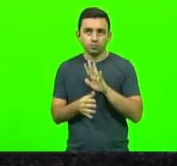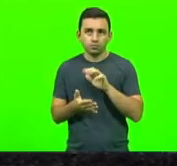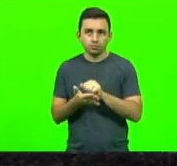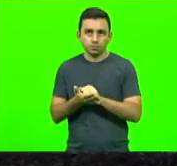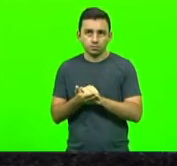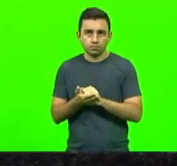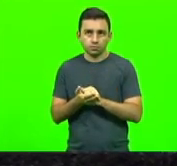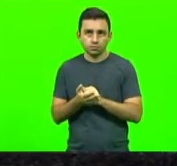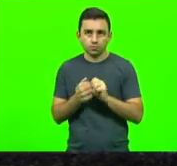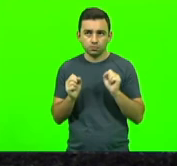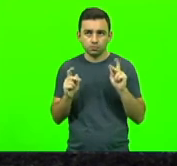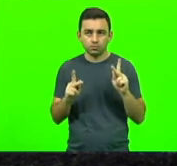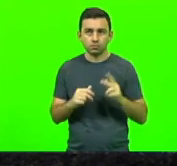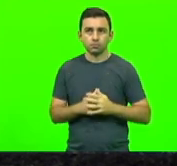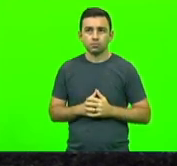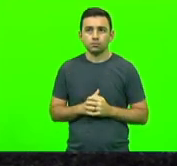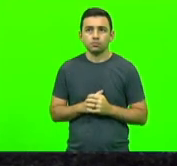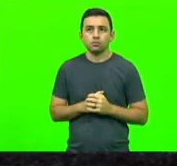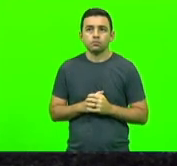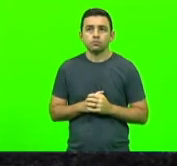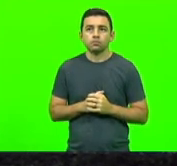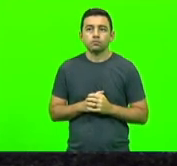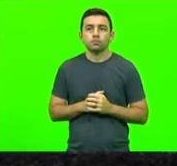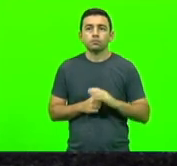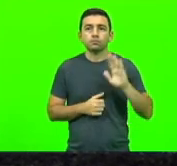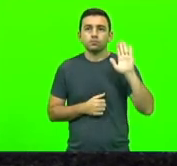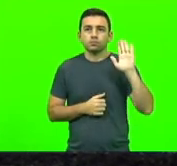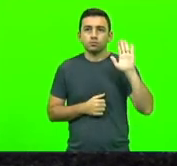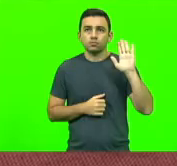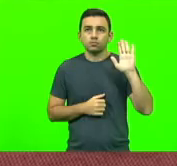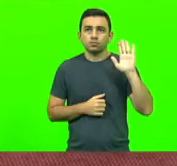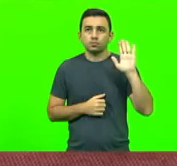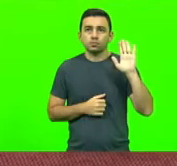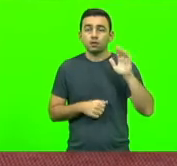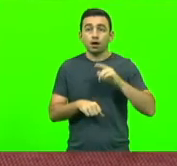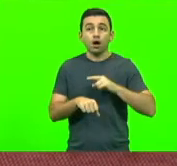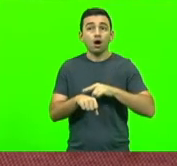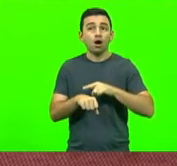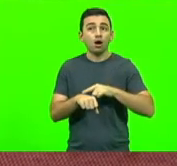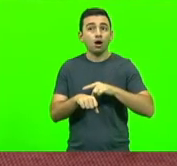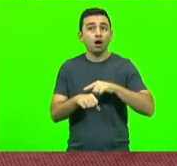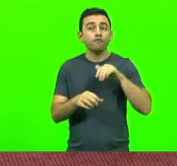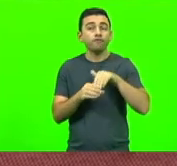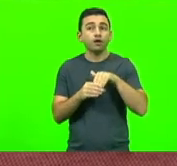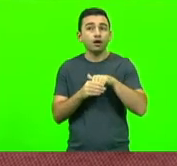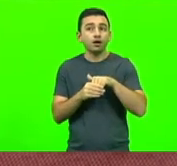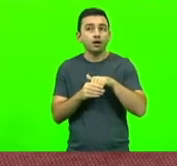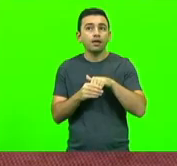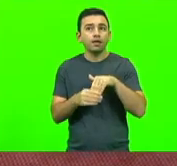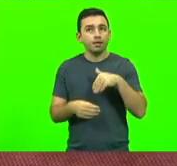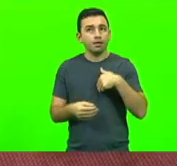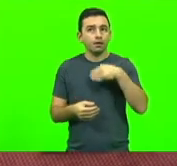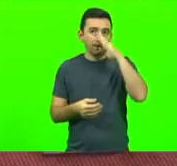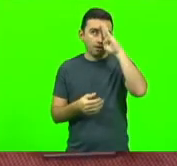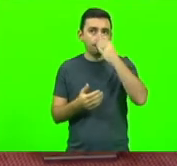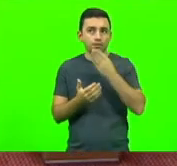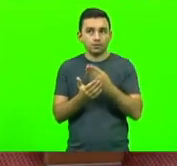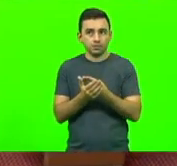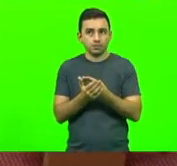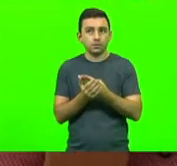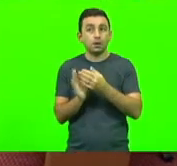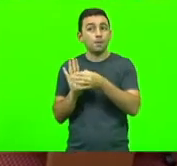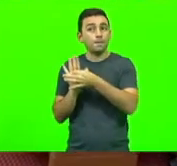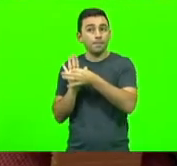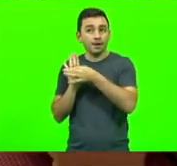discutir. Muito obrigado, presidente. Até porque é uma questão de ordem, senhor presidente. Até porque na hora da votação. Certo. Eu acredito que nós vamos votar o parecer